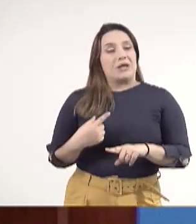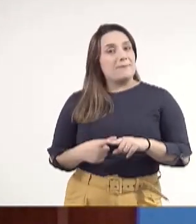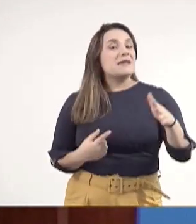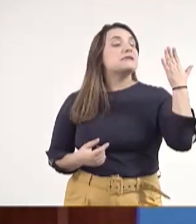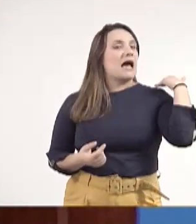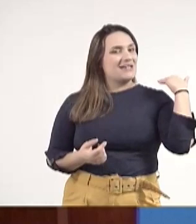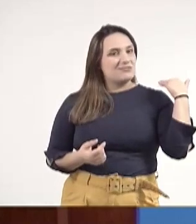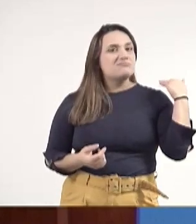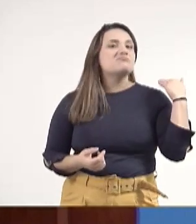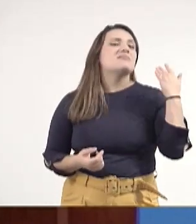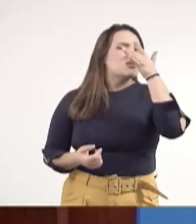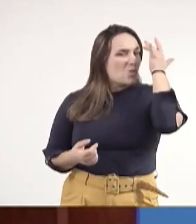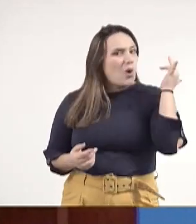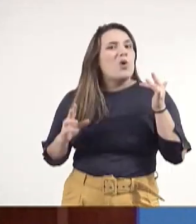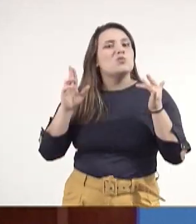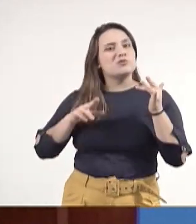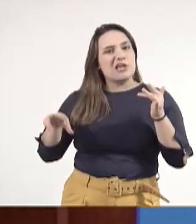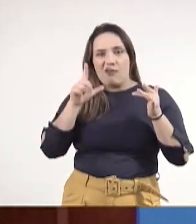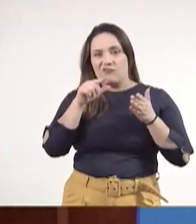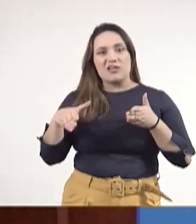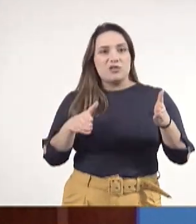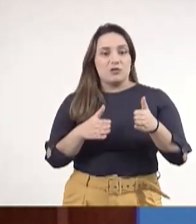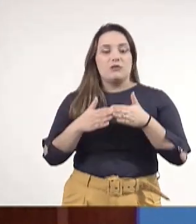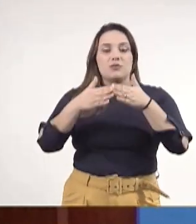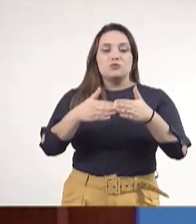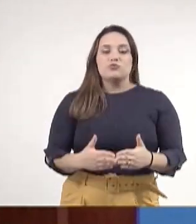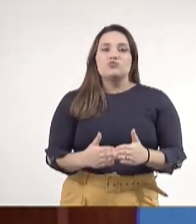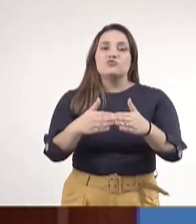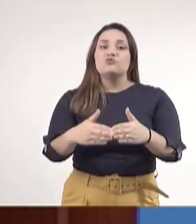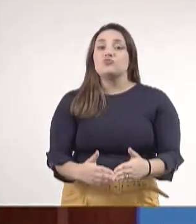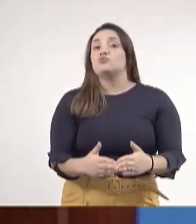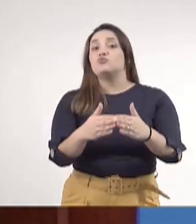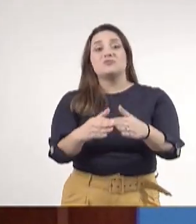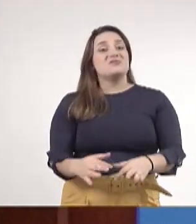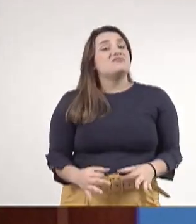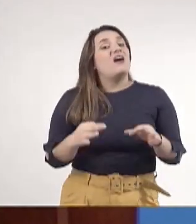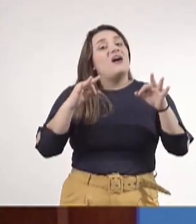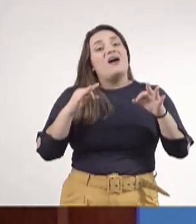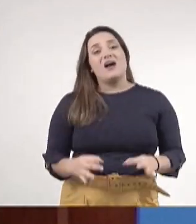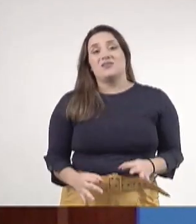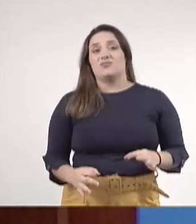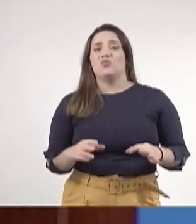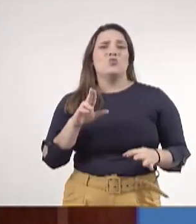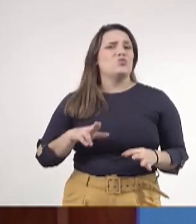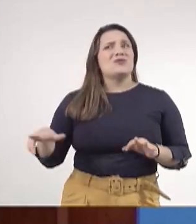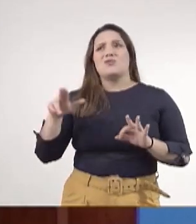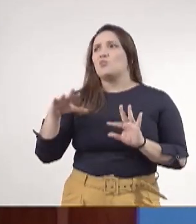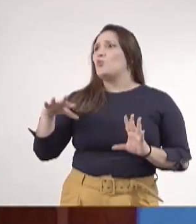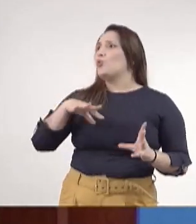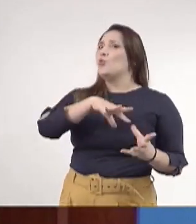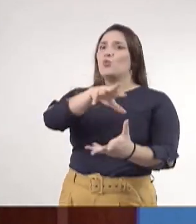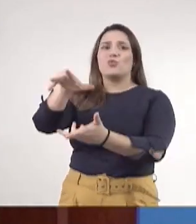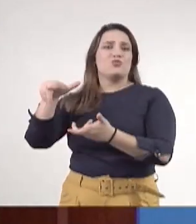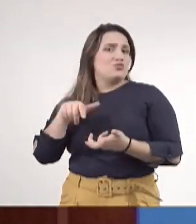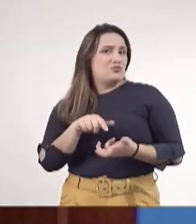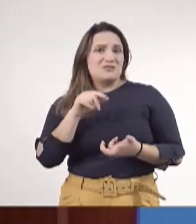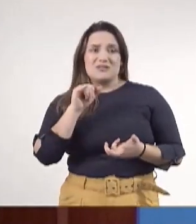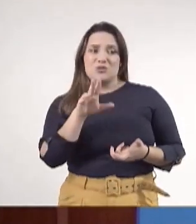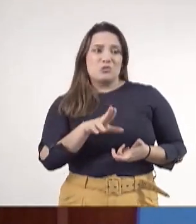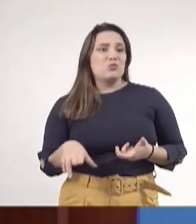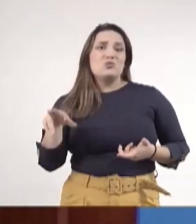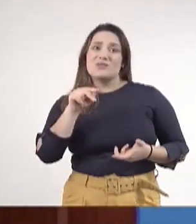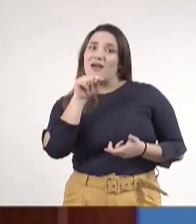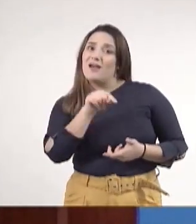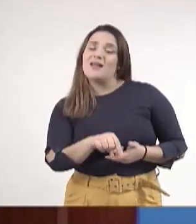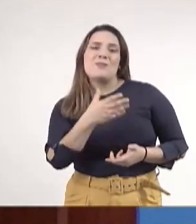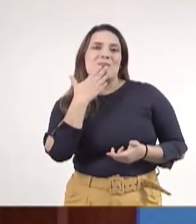usado, quando usado de forma adequada, ele efetivamente é muito mais